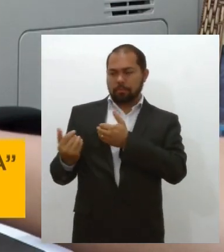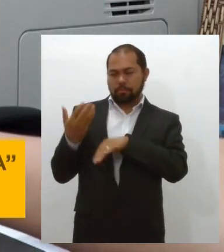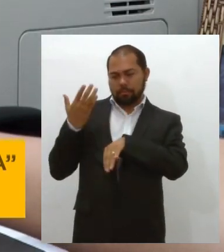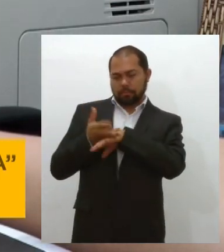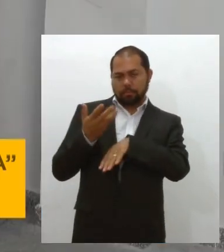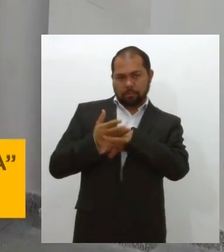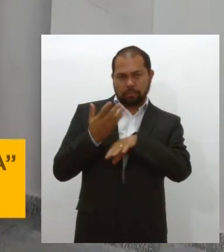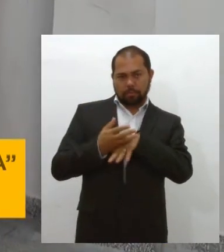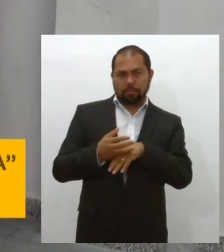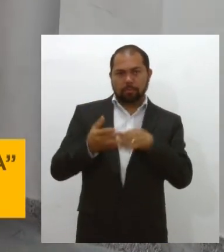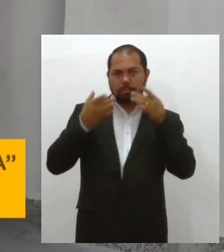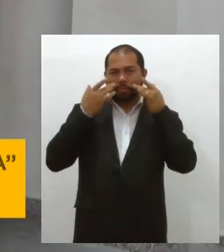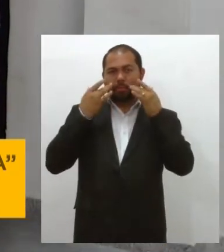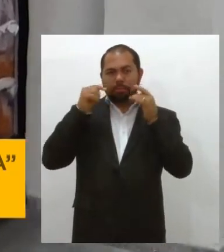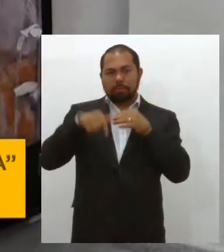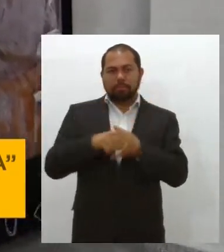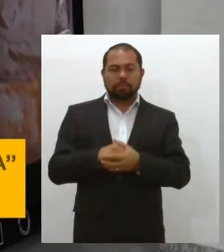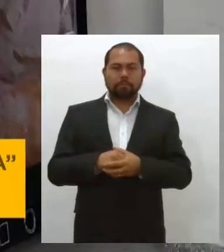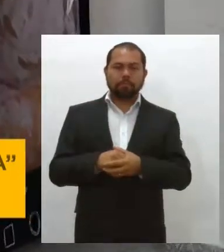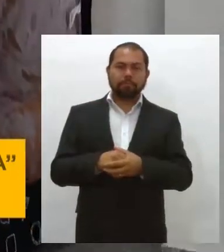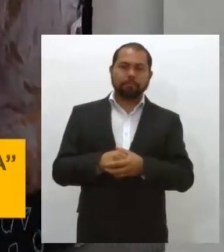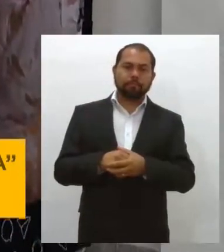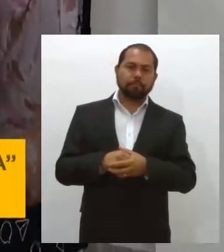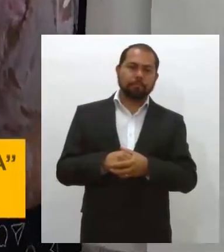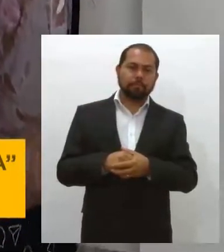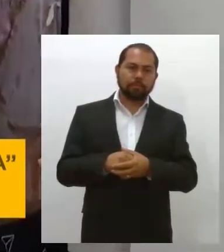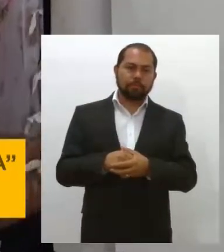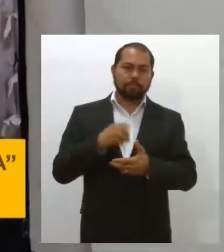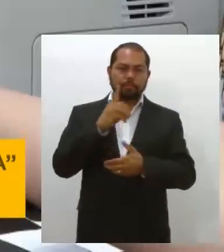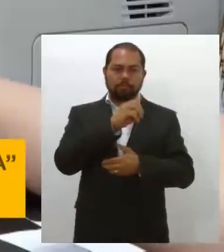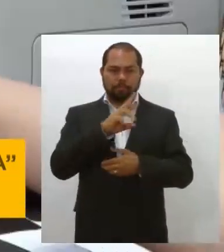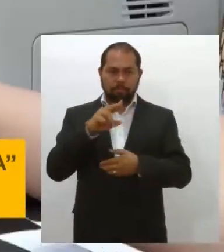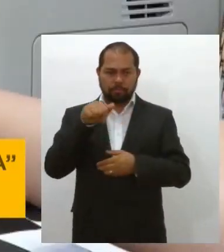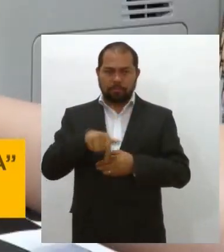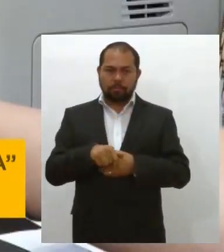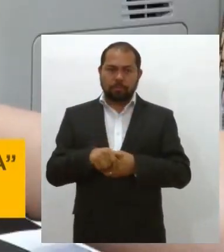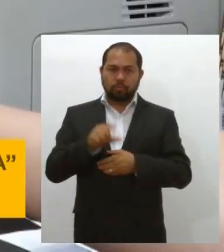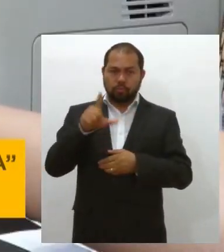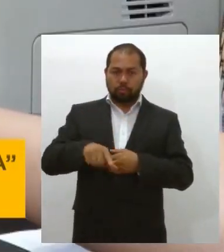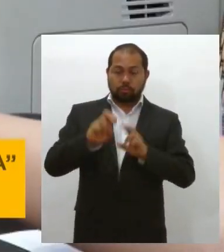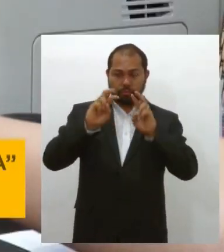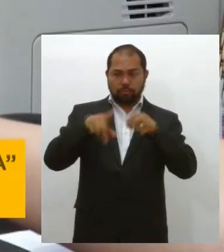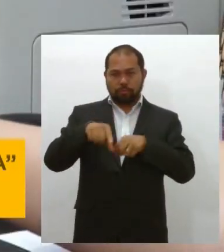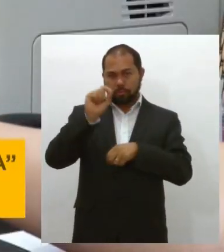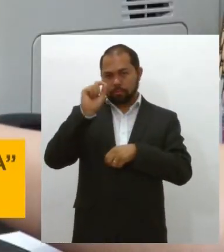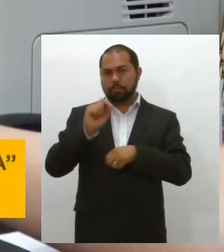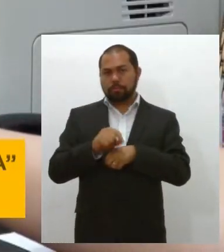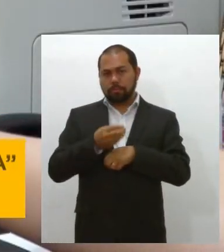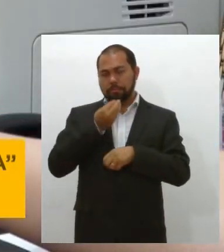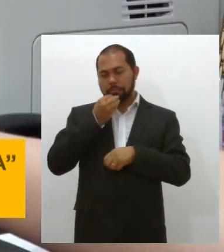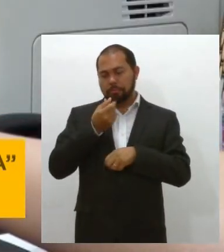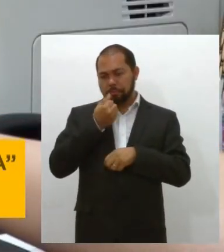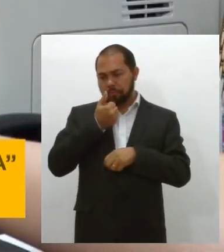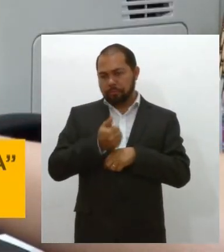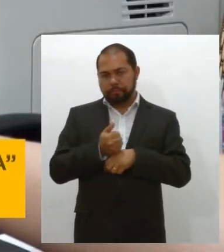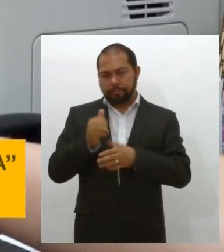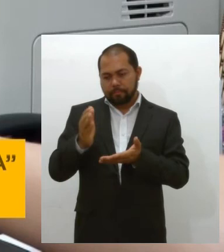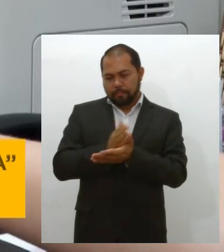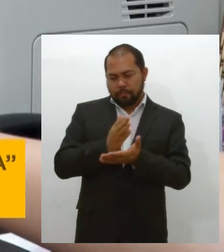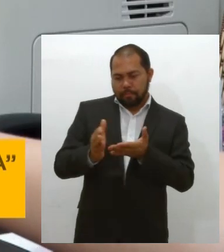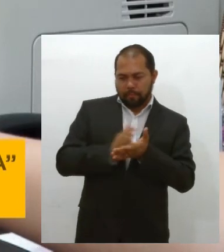aqui também da unidade. Para o diretor da unidade, o tema escolhido foi bastante oportuno. Alguns adolescentes, quando eles chegam, eles não têm todo esse